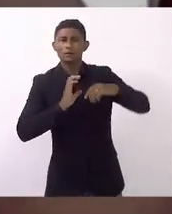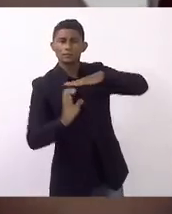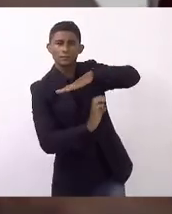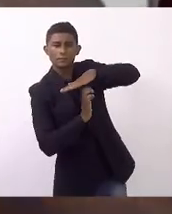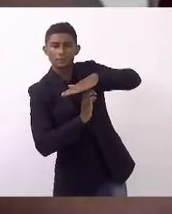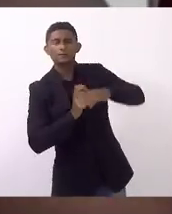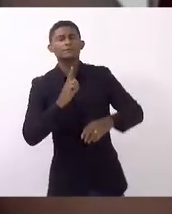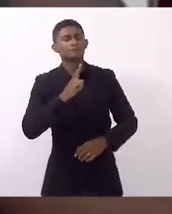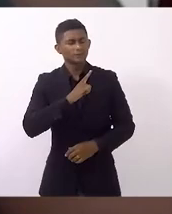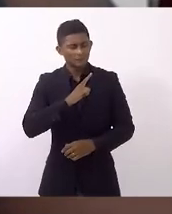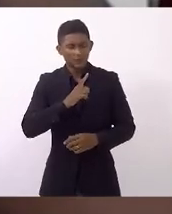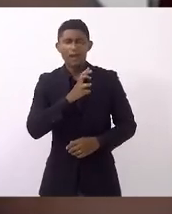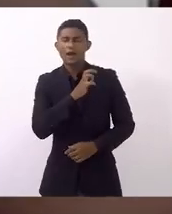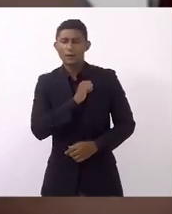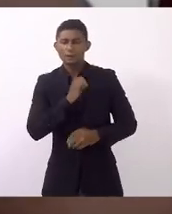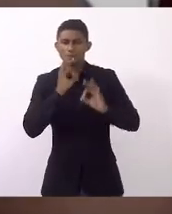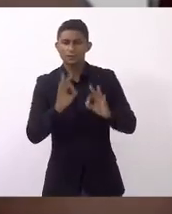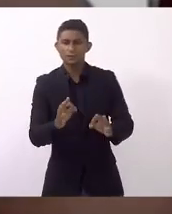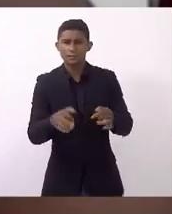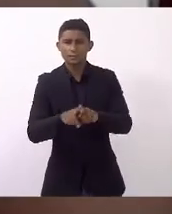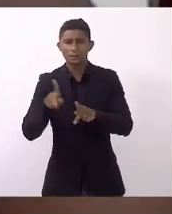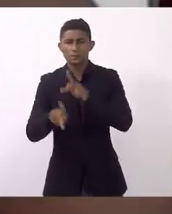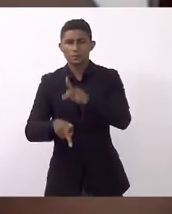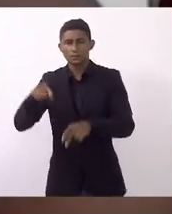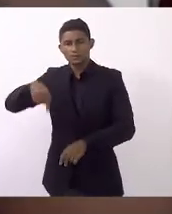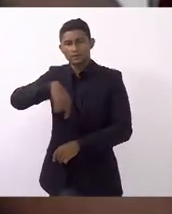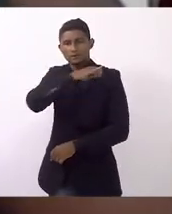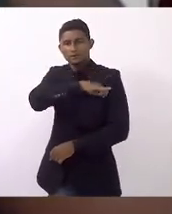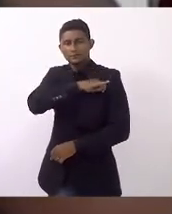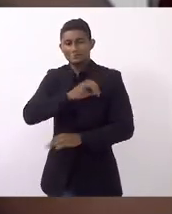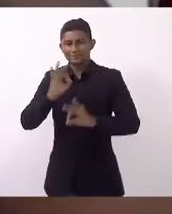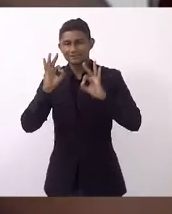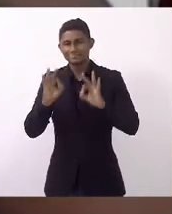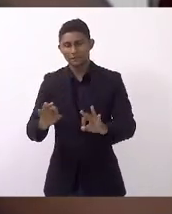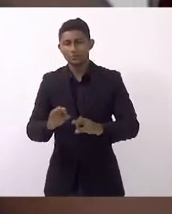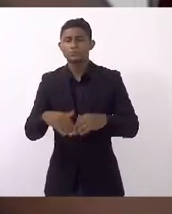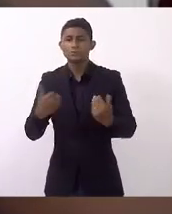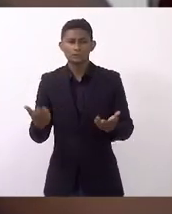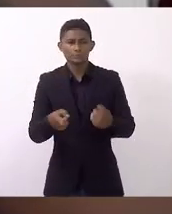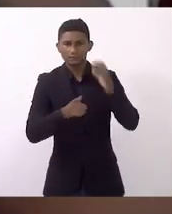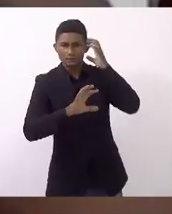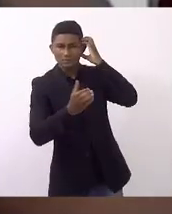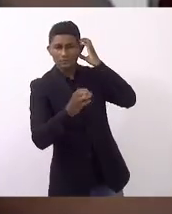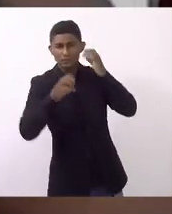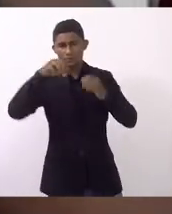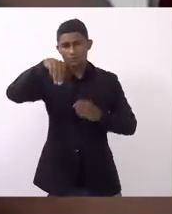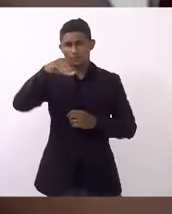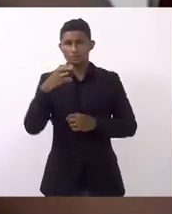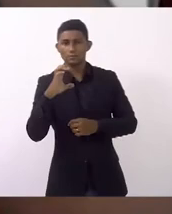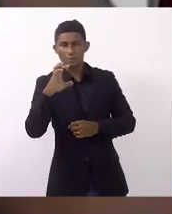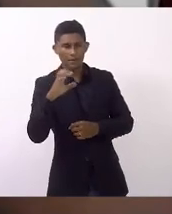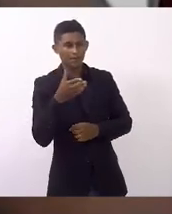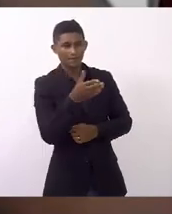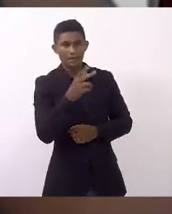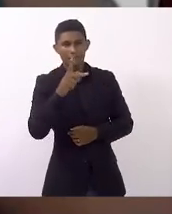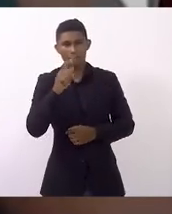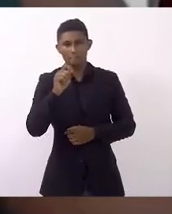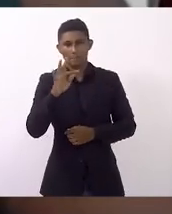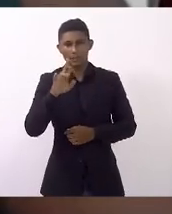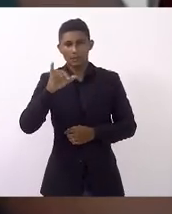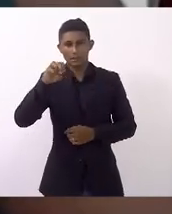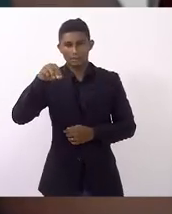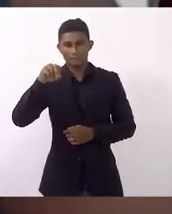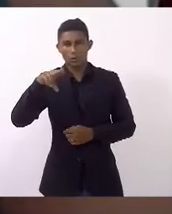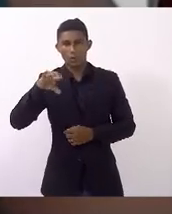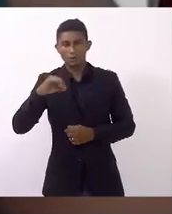empresa, afetiva com o povo do estado do Rio de Janeiro, e declarar a Rádio MEC como patrimônio histórico e cultural e